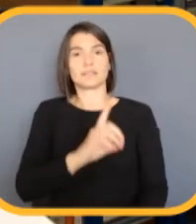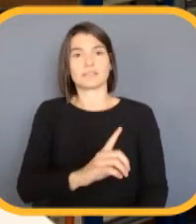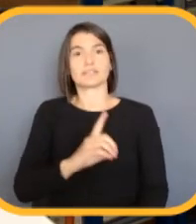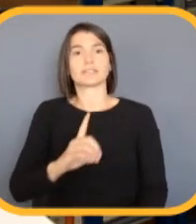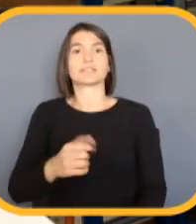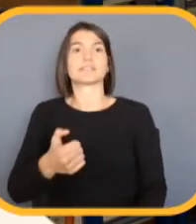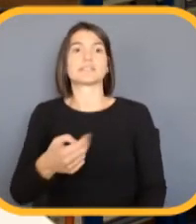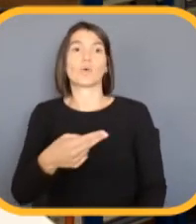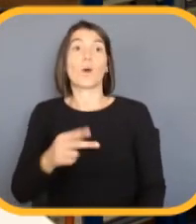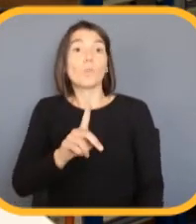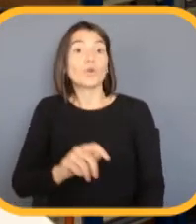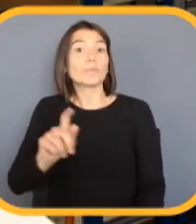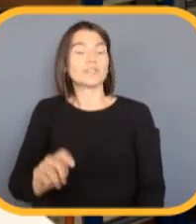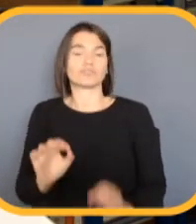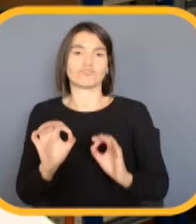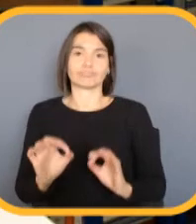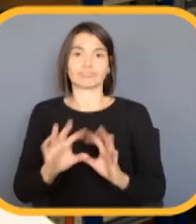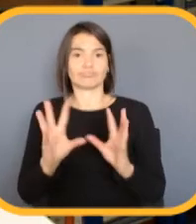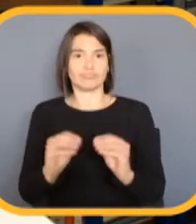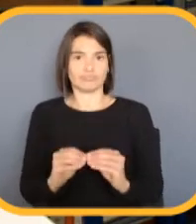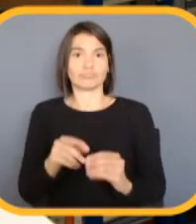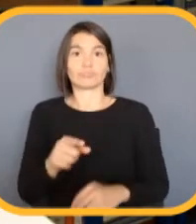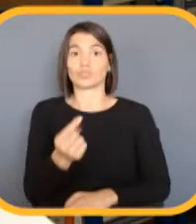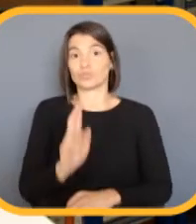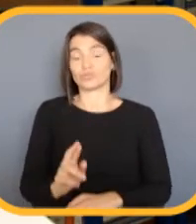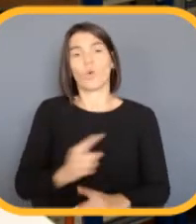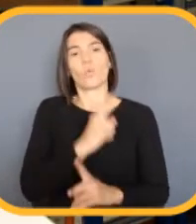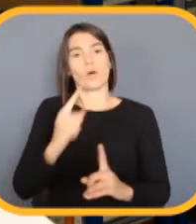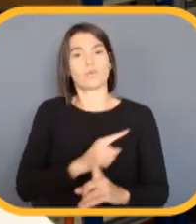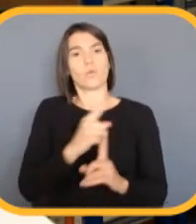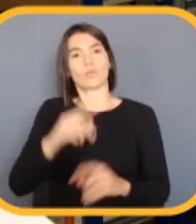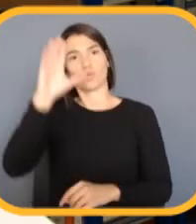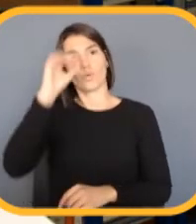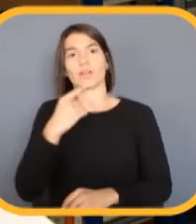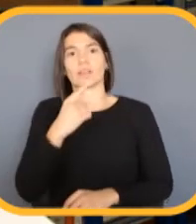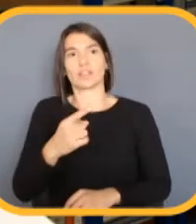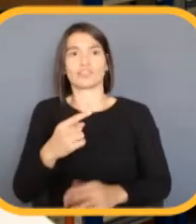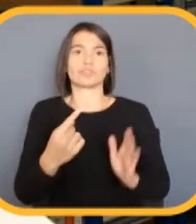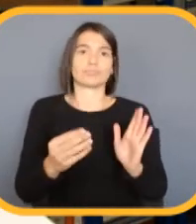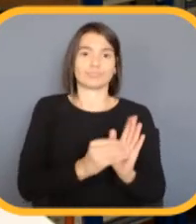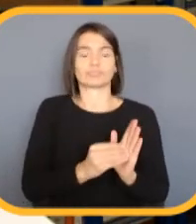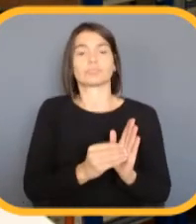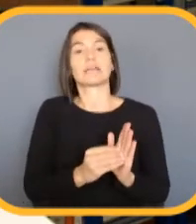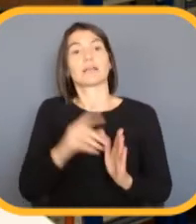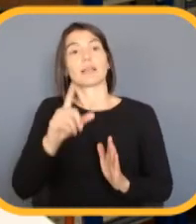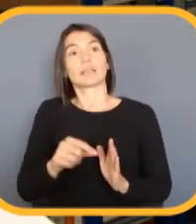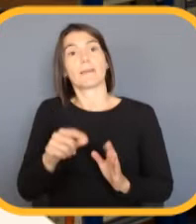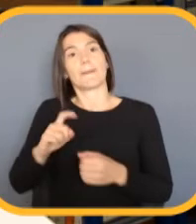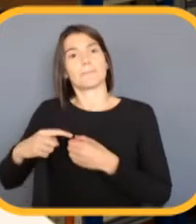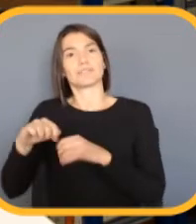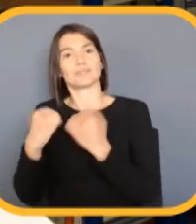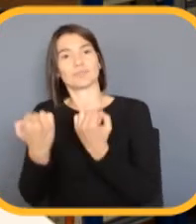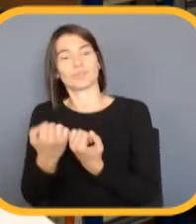é de 665 euros mensais brutos. Este valor é definido anualmente pelo Governo em funções e pelos seus respectivos